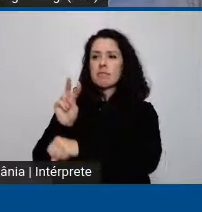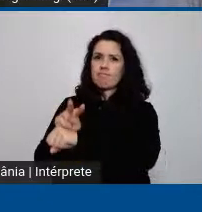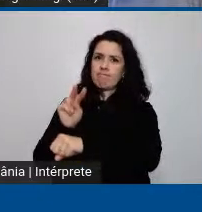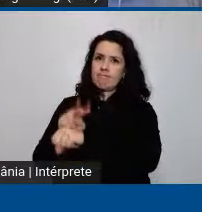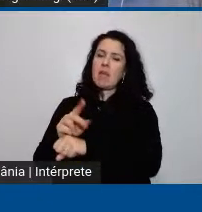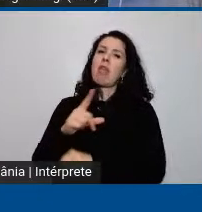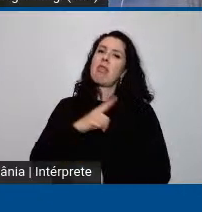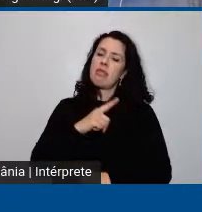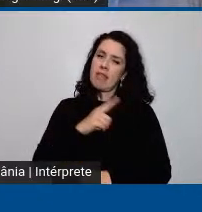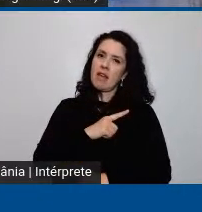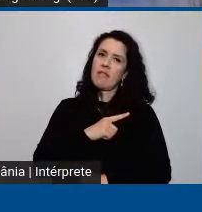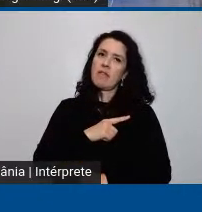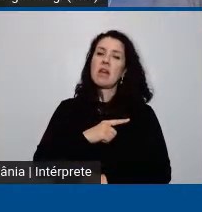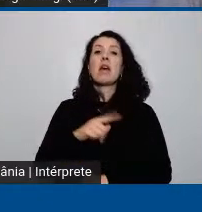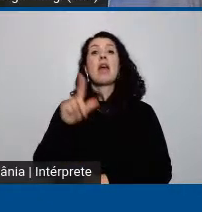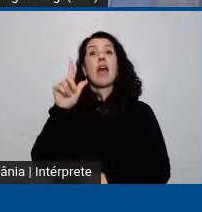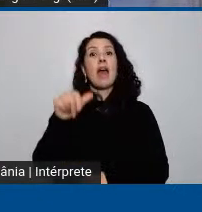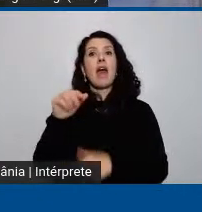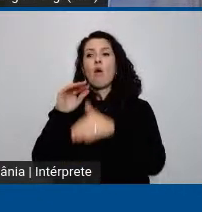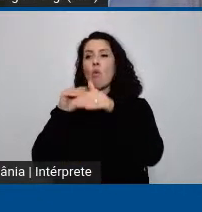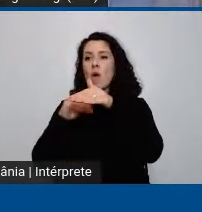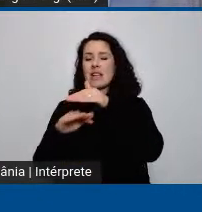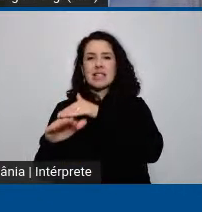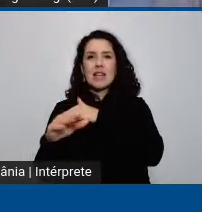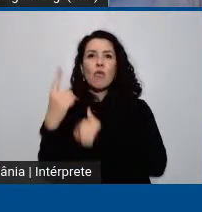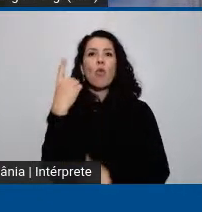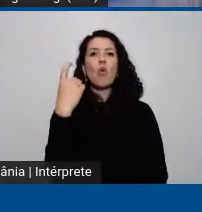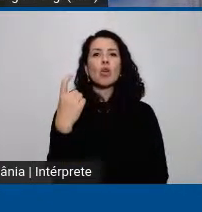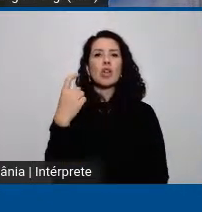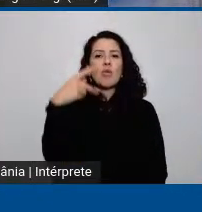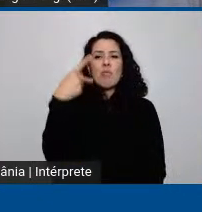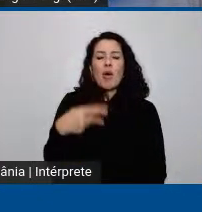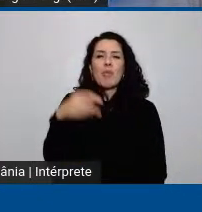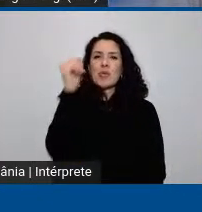um acervo único no país, né, que